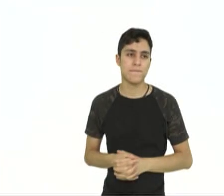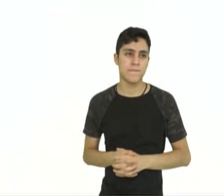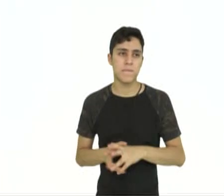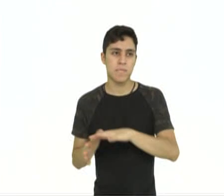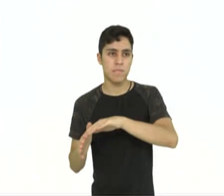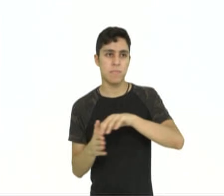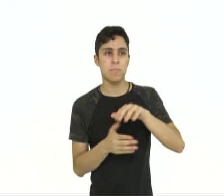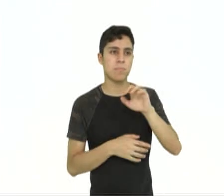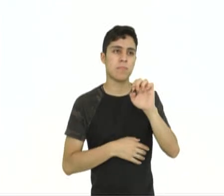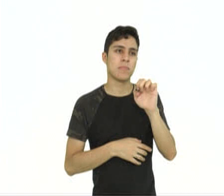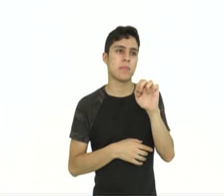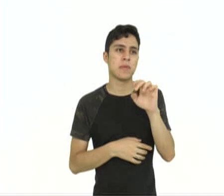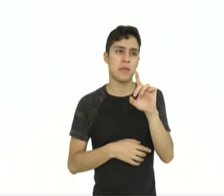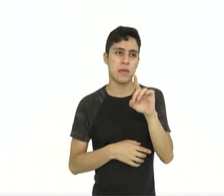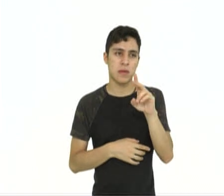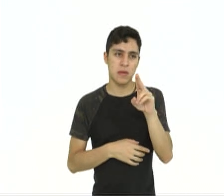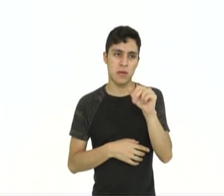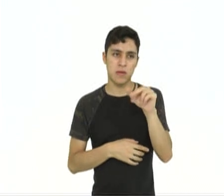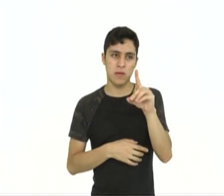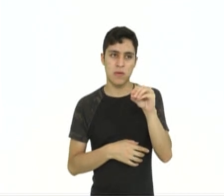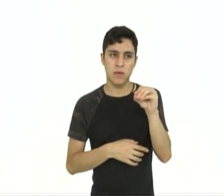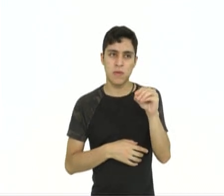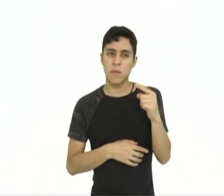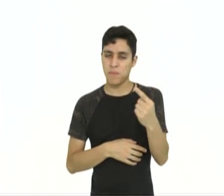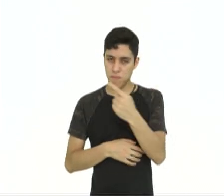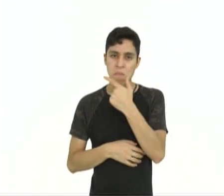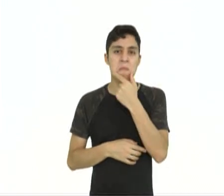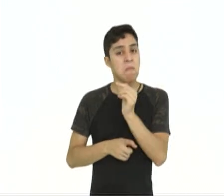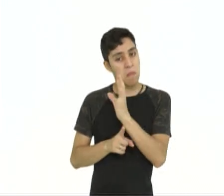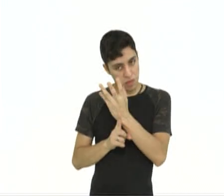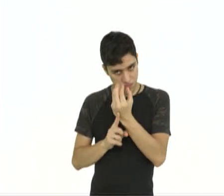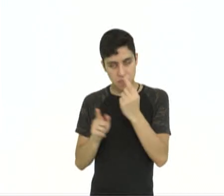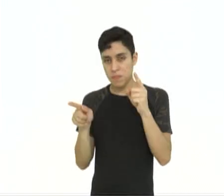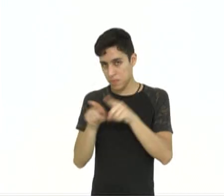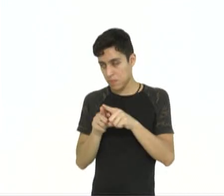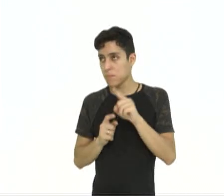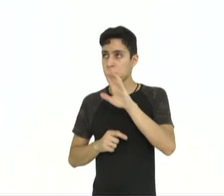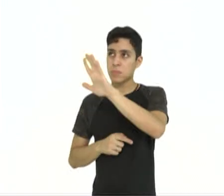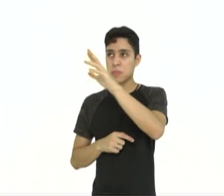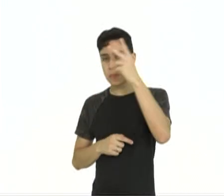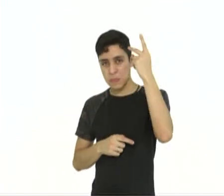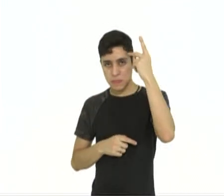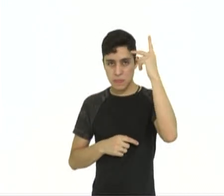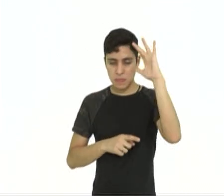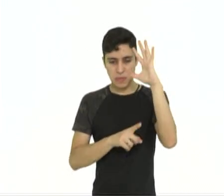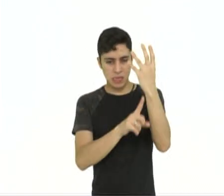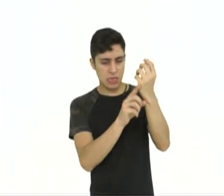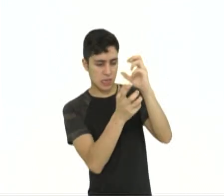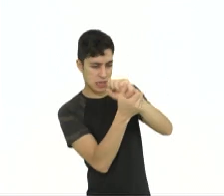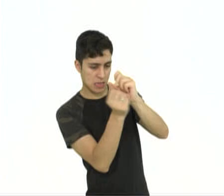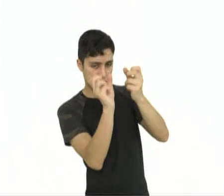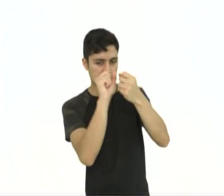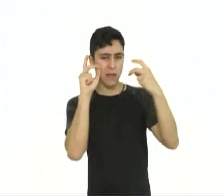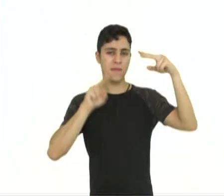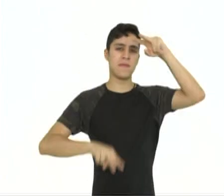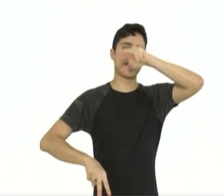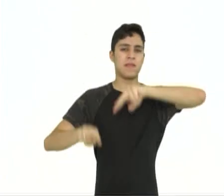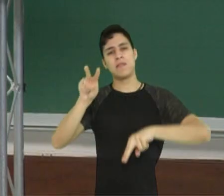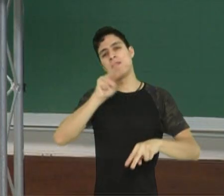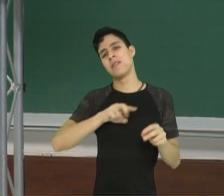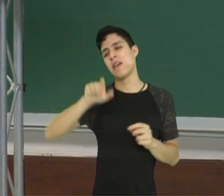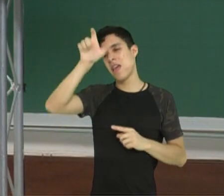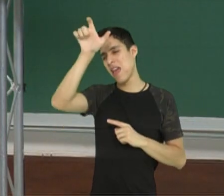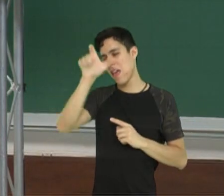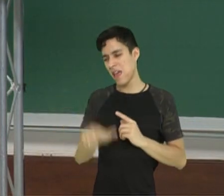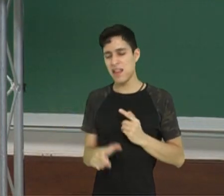Eduardo Suhr. Então, Eduardo é também artista, né, de São Paulo, artista plástico, artista visual. Ele